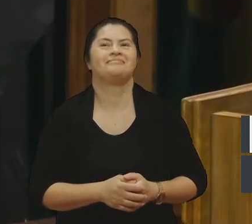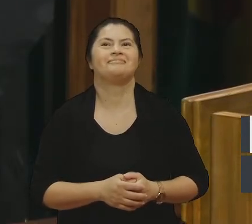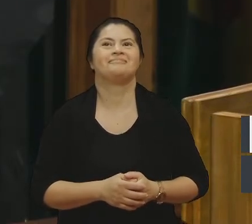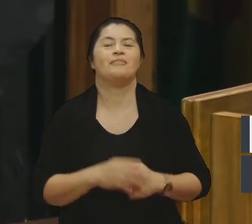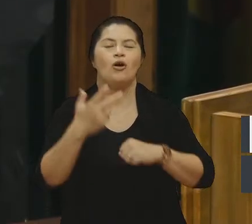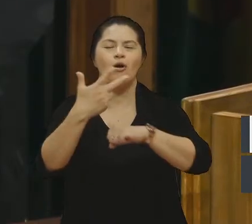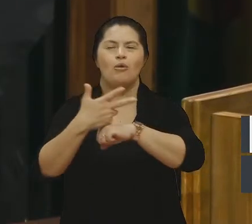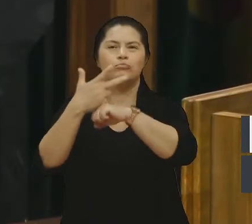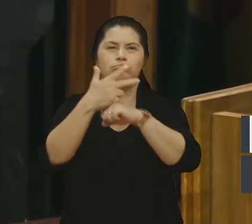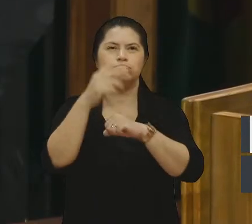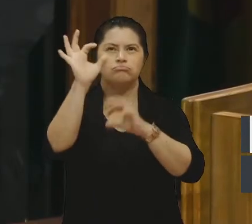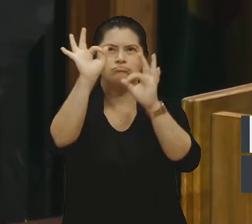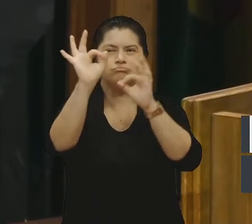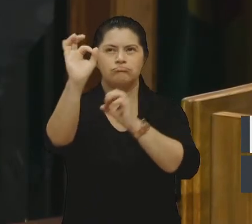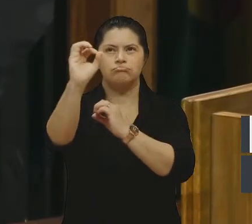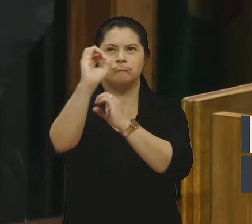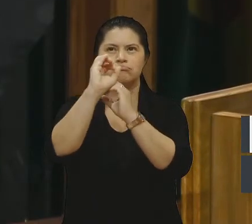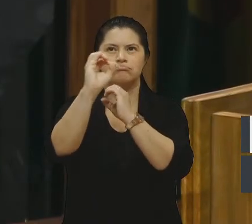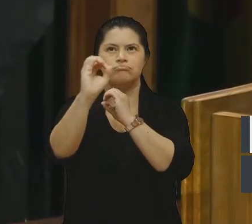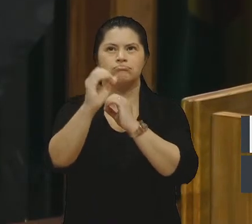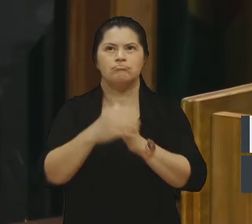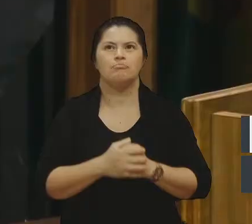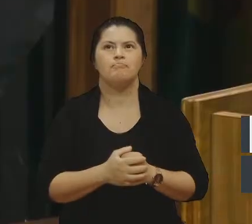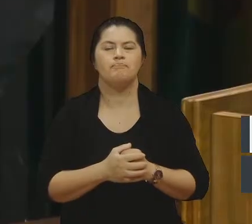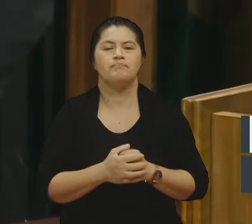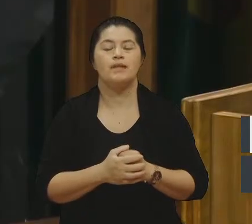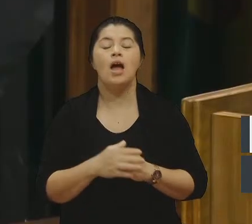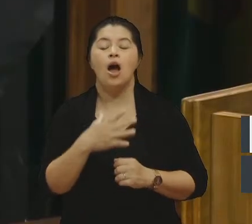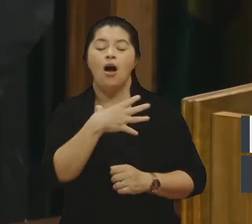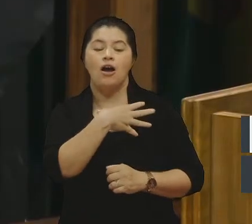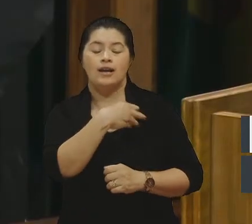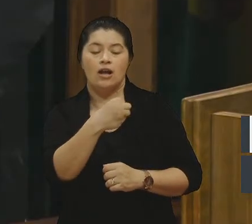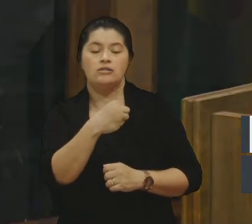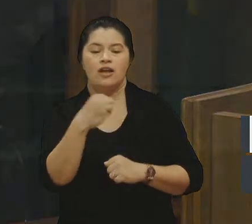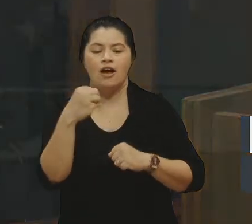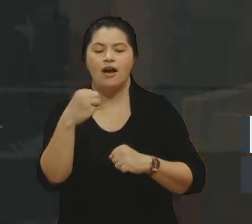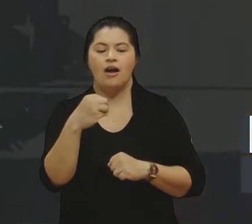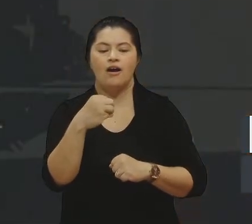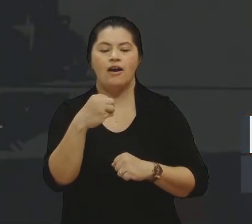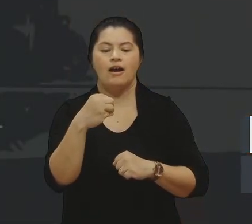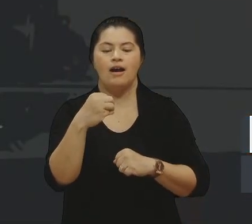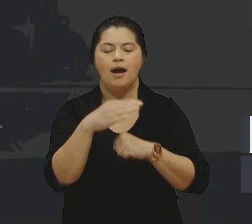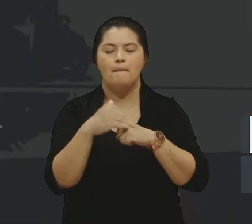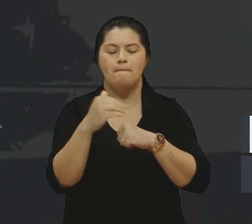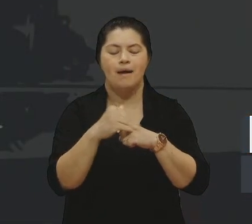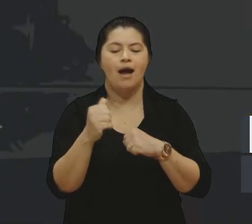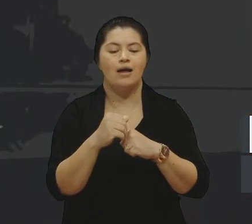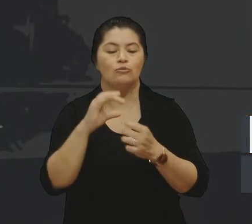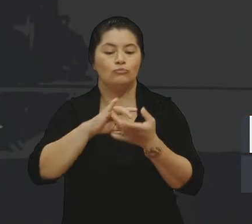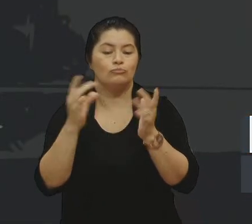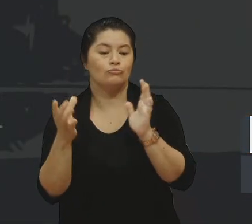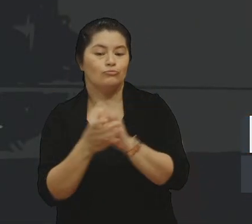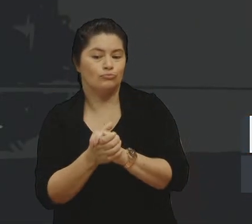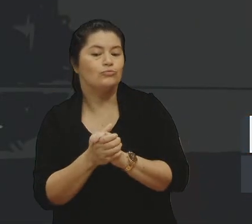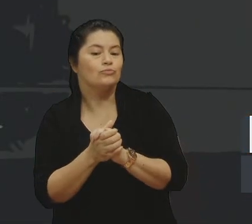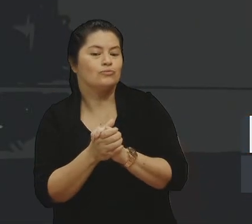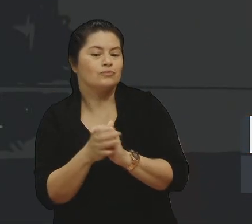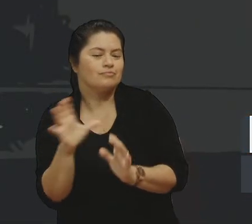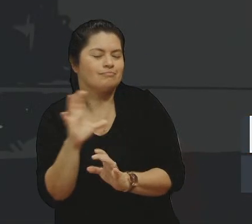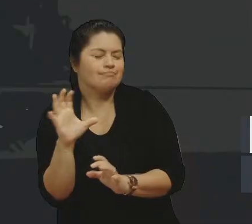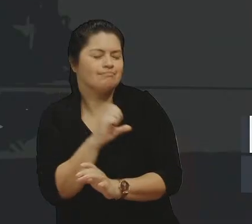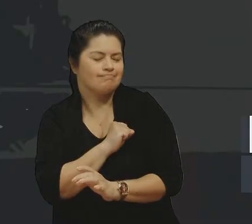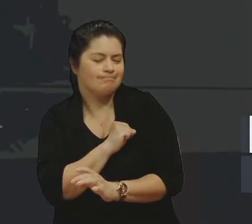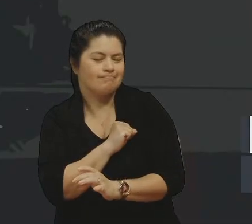tela de retorno está aqui. Então, eu gosto de falar que eu sou um filho amado, um cristão. Também sou um marido e pai apaixonado, é a segunda coisa mais importante da minha vida. Sou